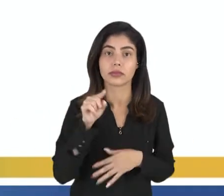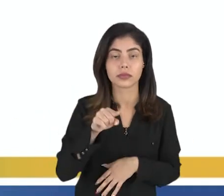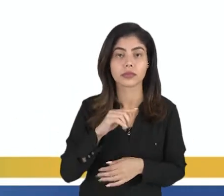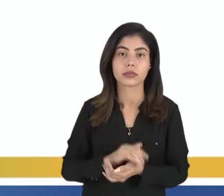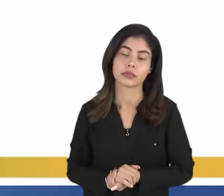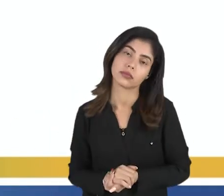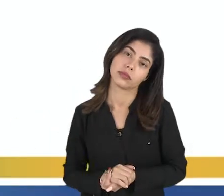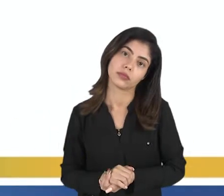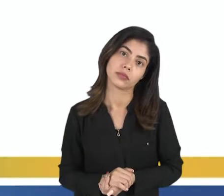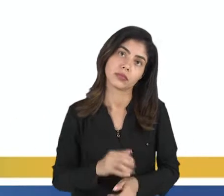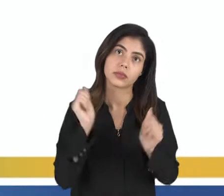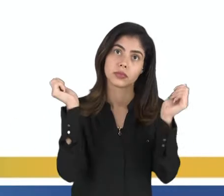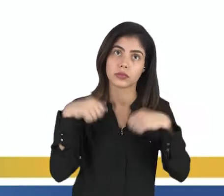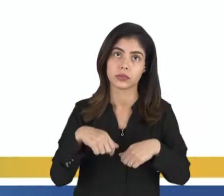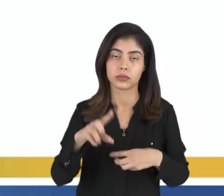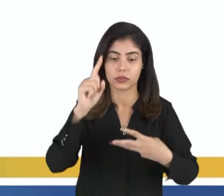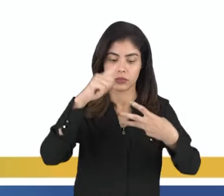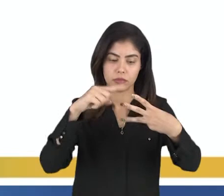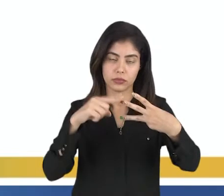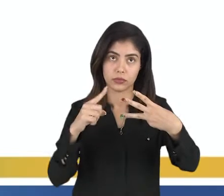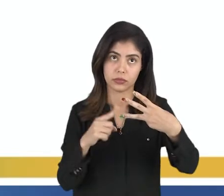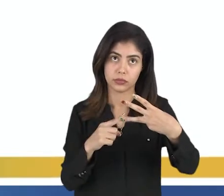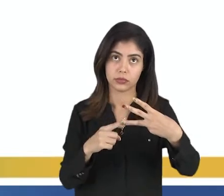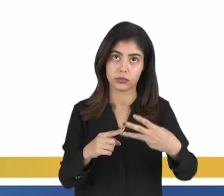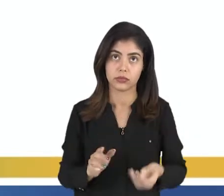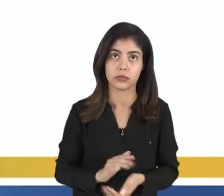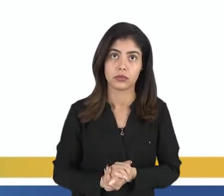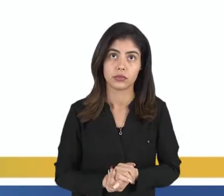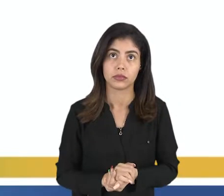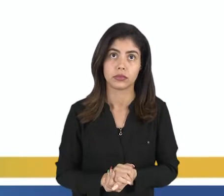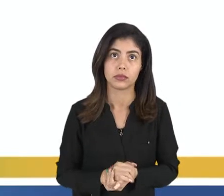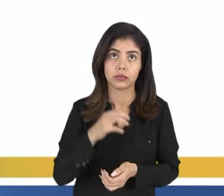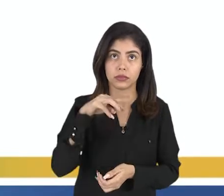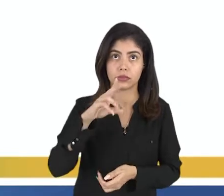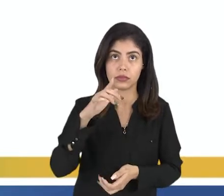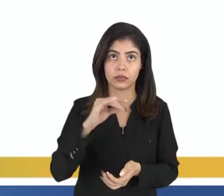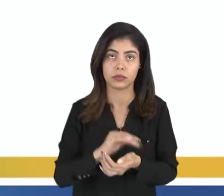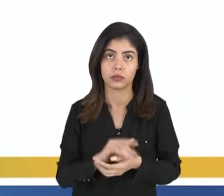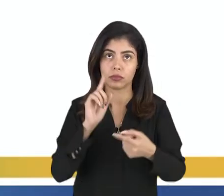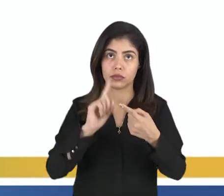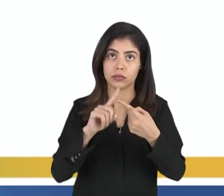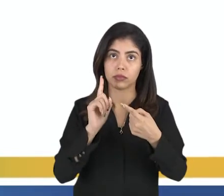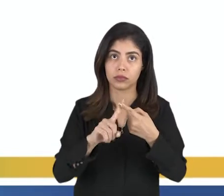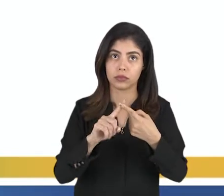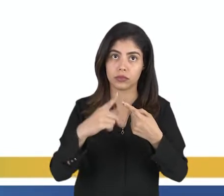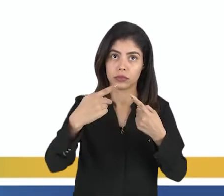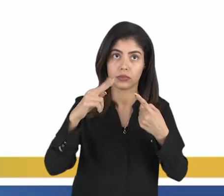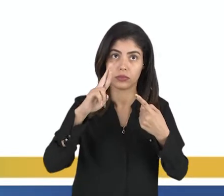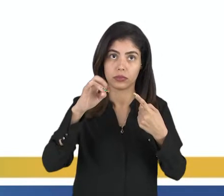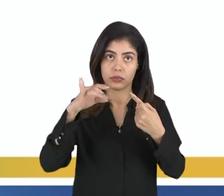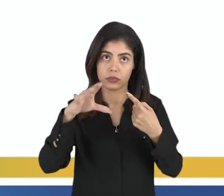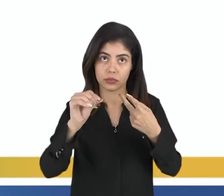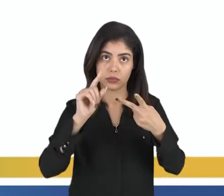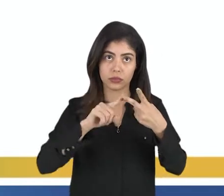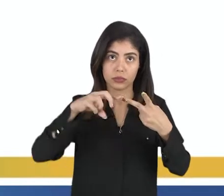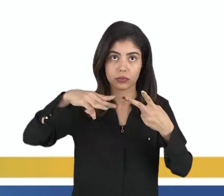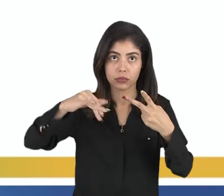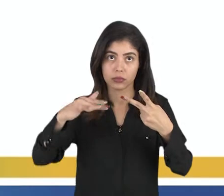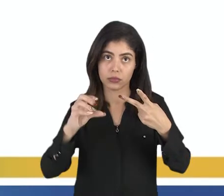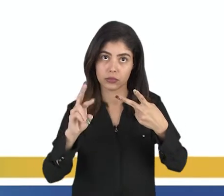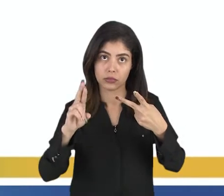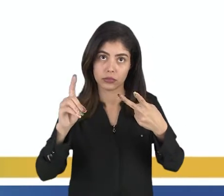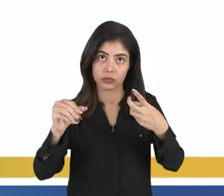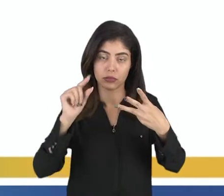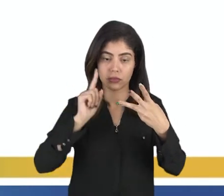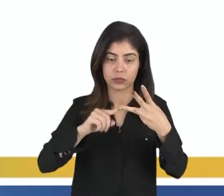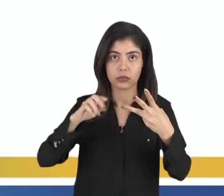E ele também possui 3 paredes musculares ou 3 camadas diferentes, que nós chamamos de pericárdio,